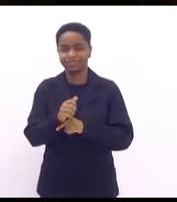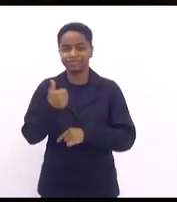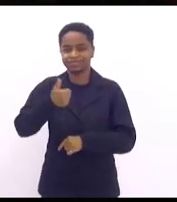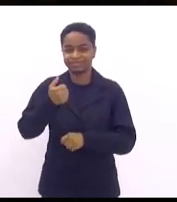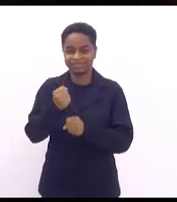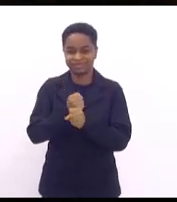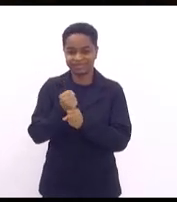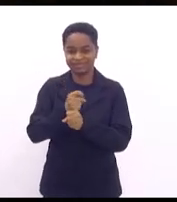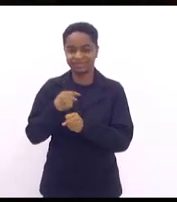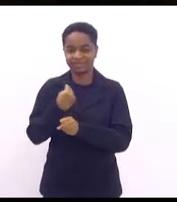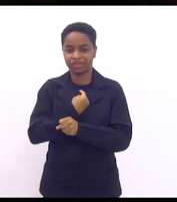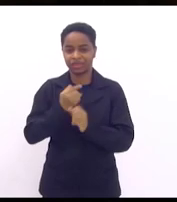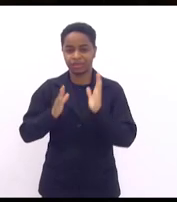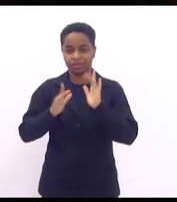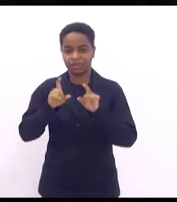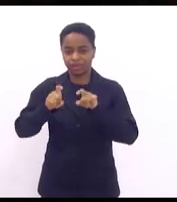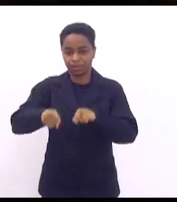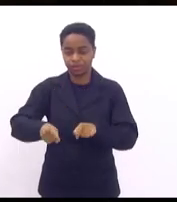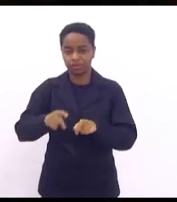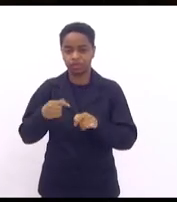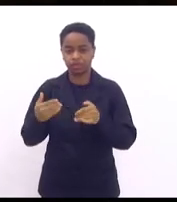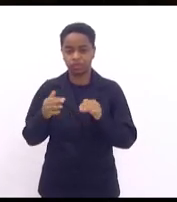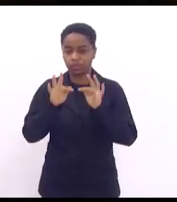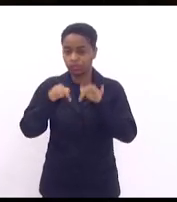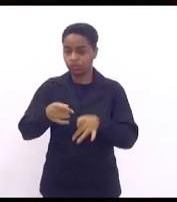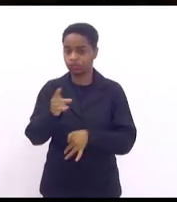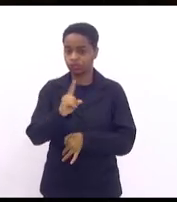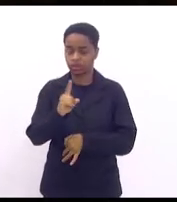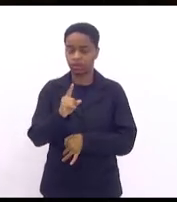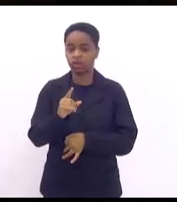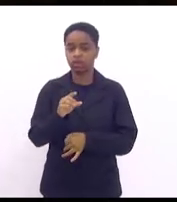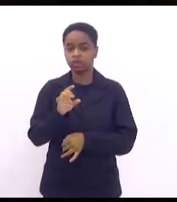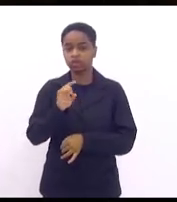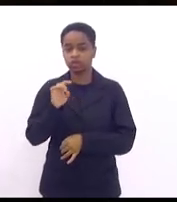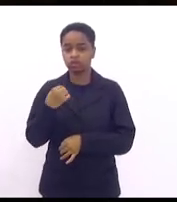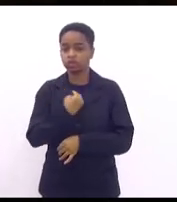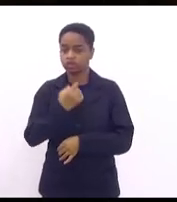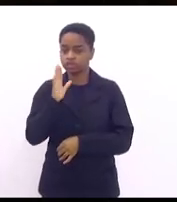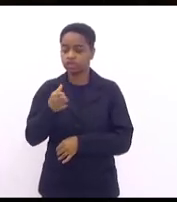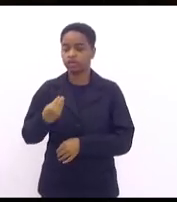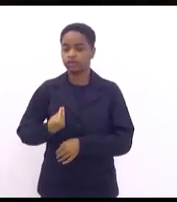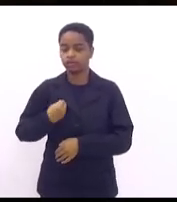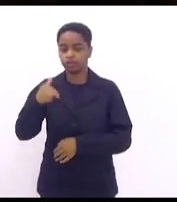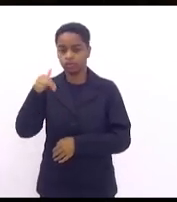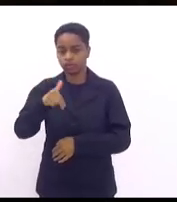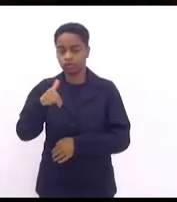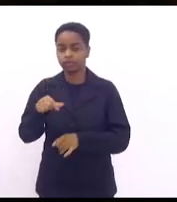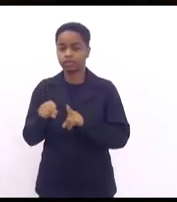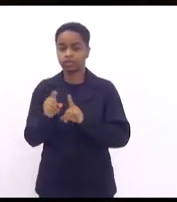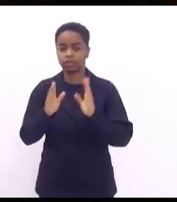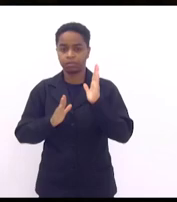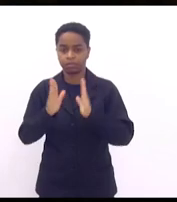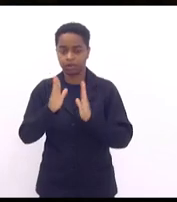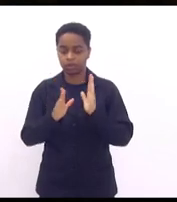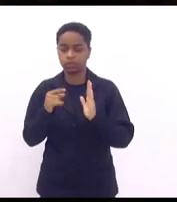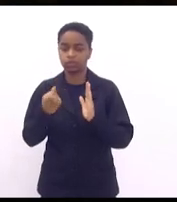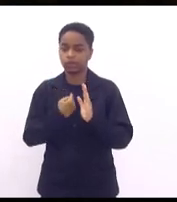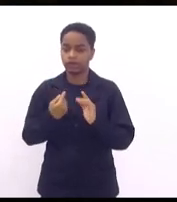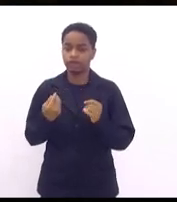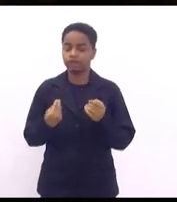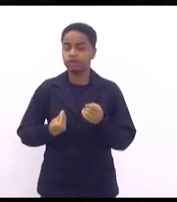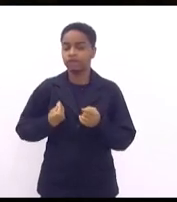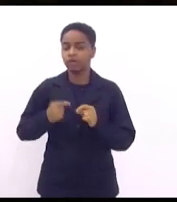nossa legislatura nem se encerrou, estamos ainda em novembro, e vivemos nos últimos meses o contrário disso.